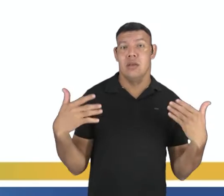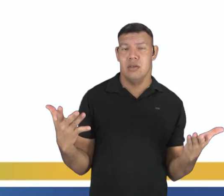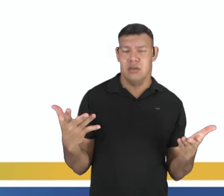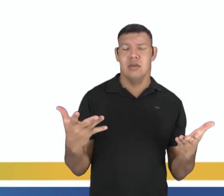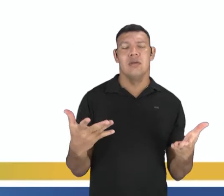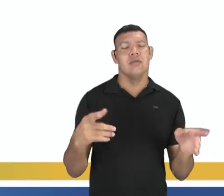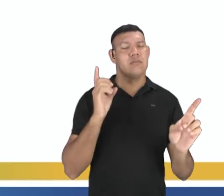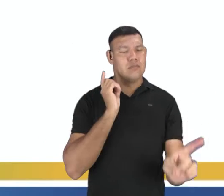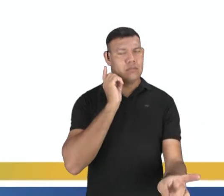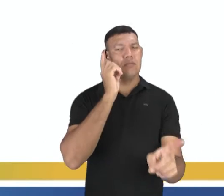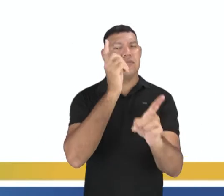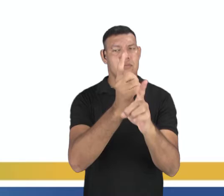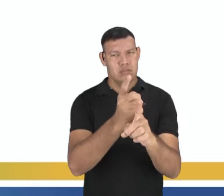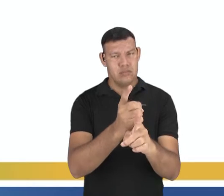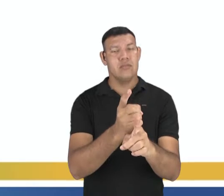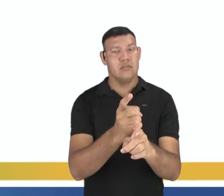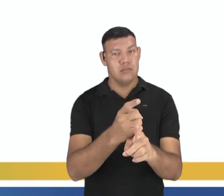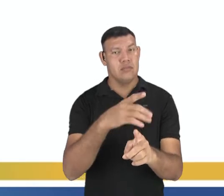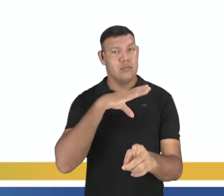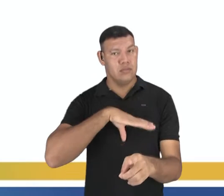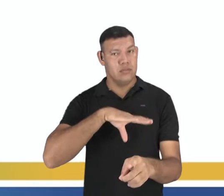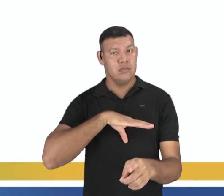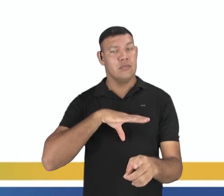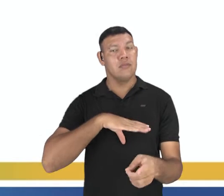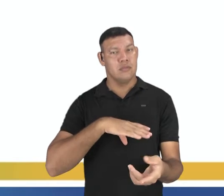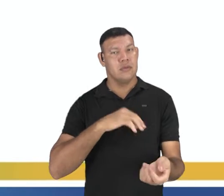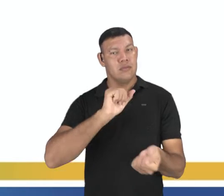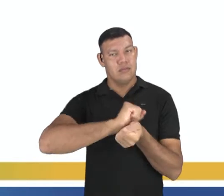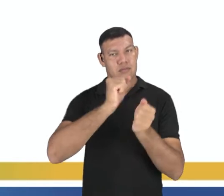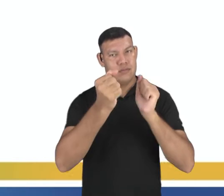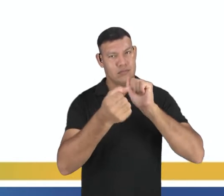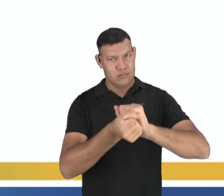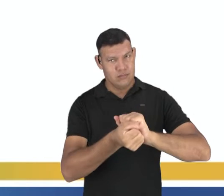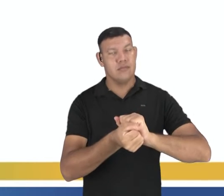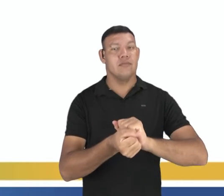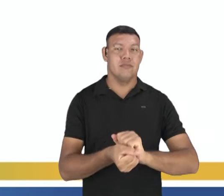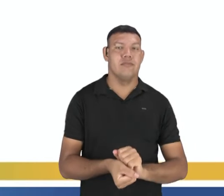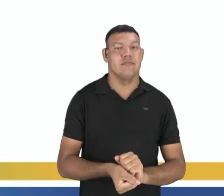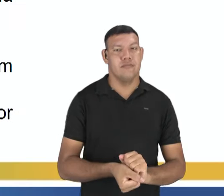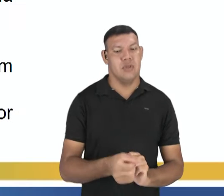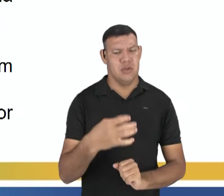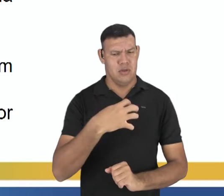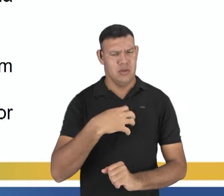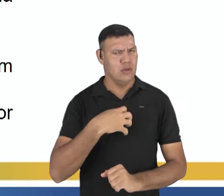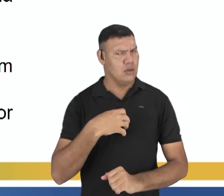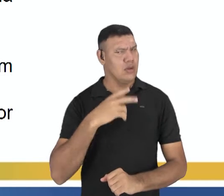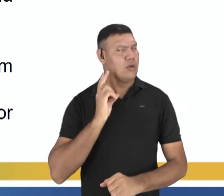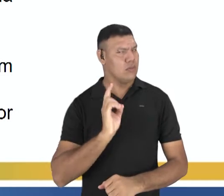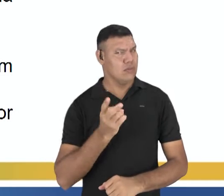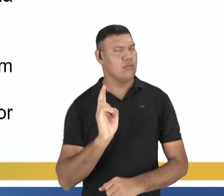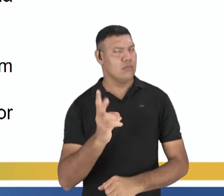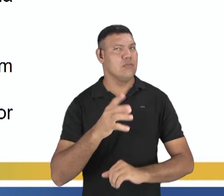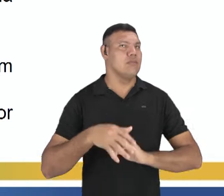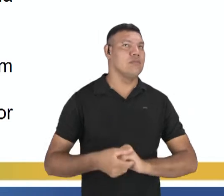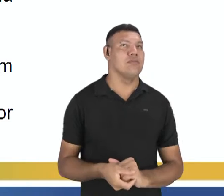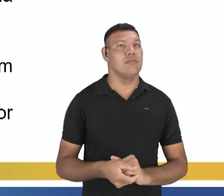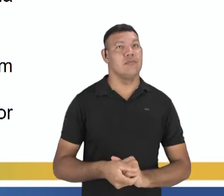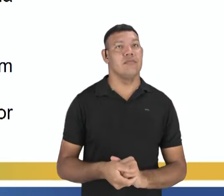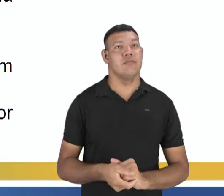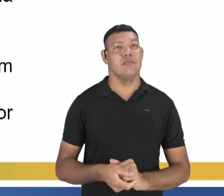num português mais adequado, sem mudar o sentido claro e evidente, ok? Vamos lá para o